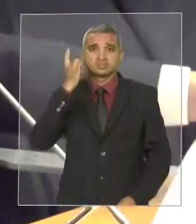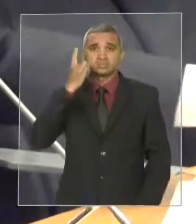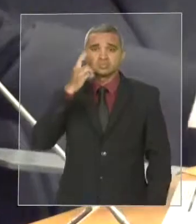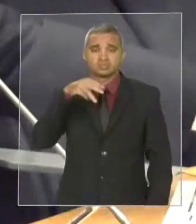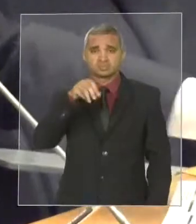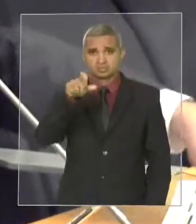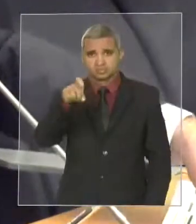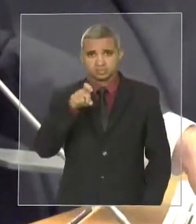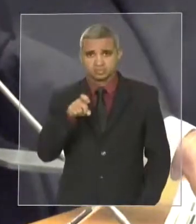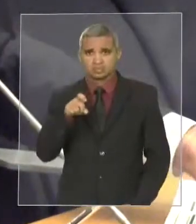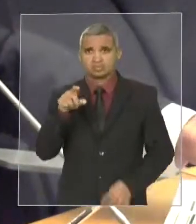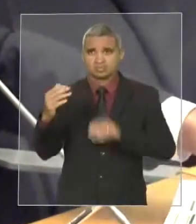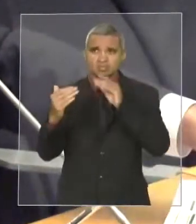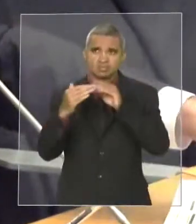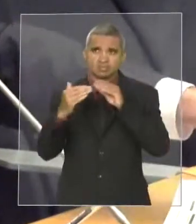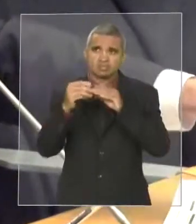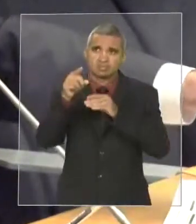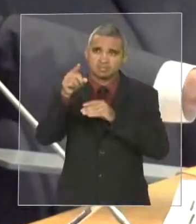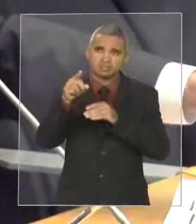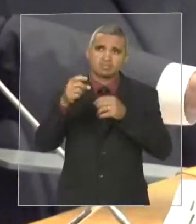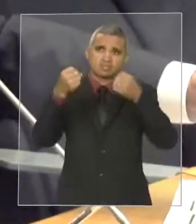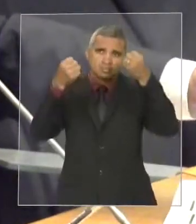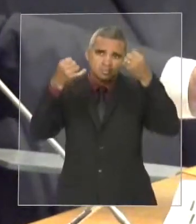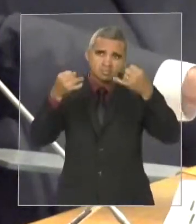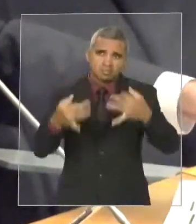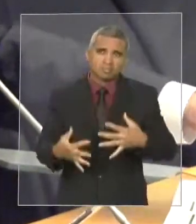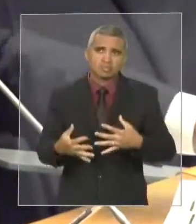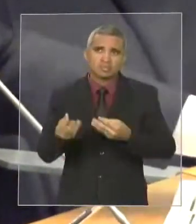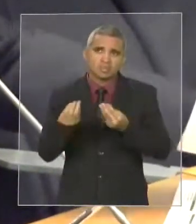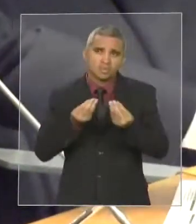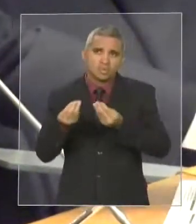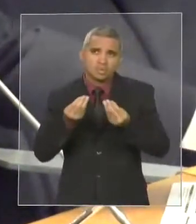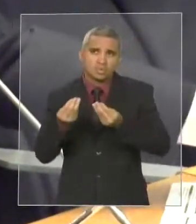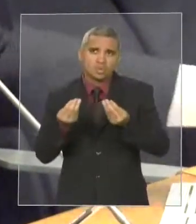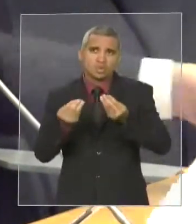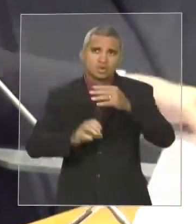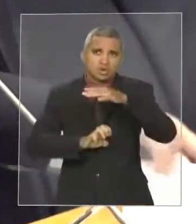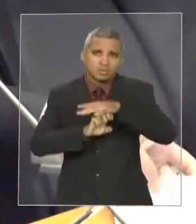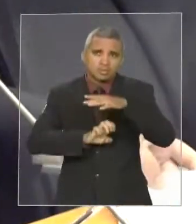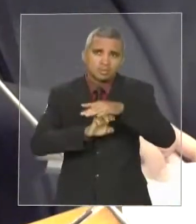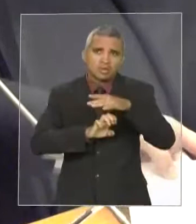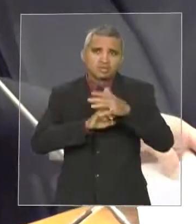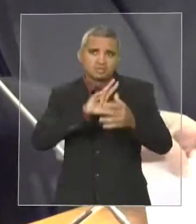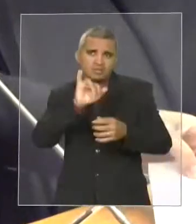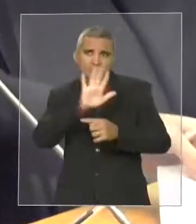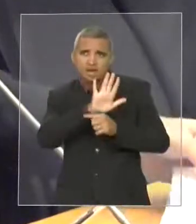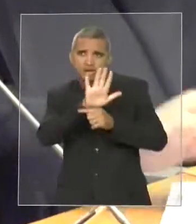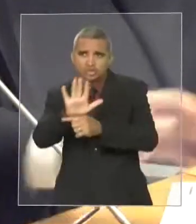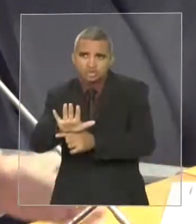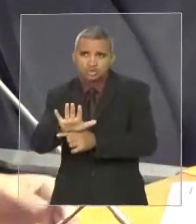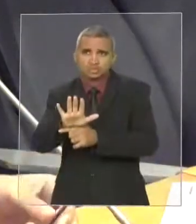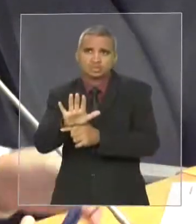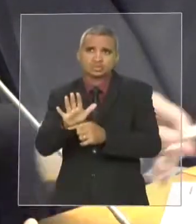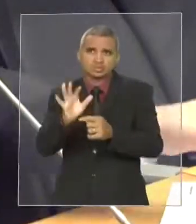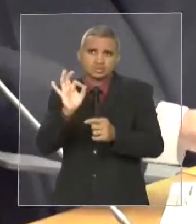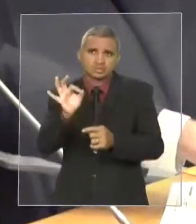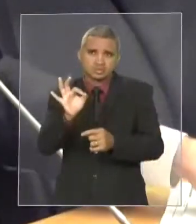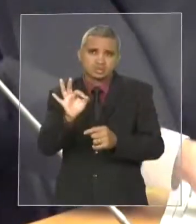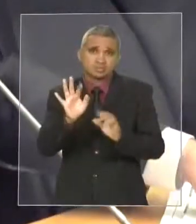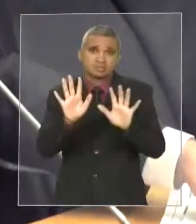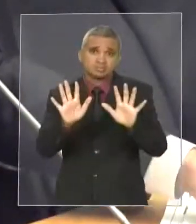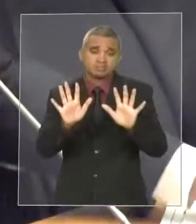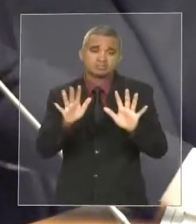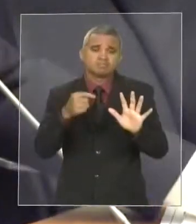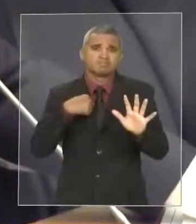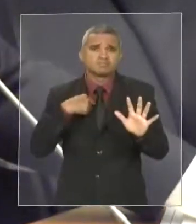são os benefícios gerados por empreendimento como esse, que é uma refinaria. E aí eu quero trazer um ponto aqui, porque eu